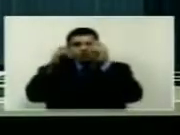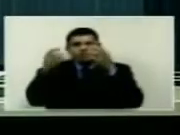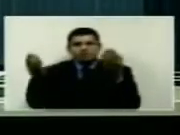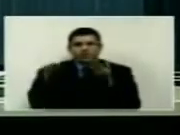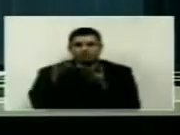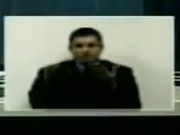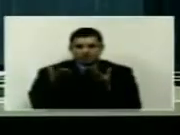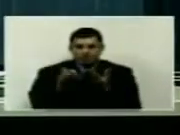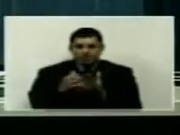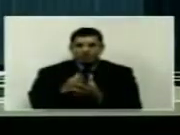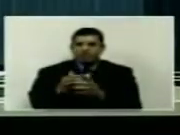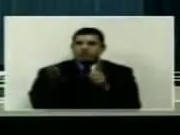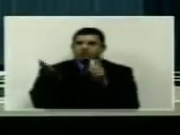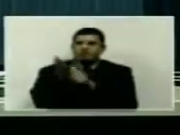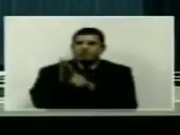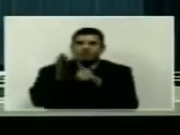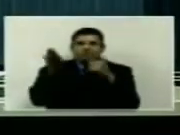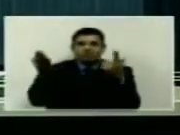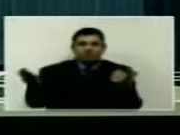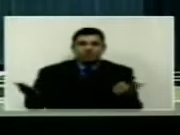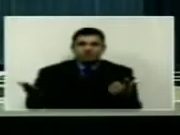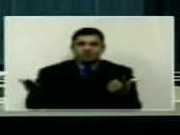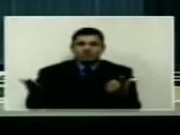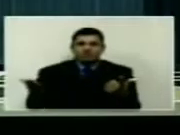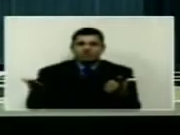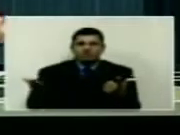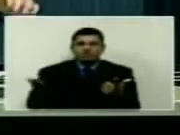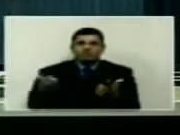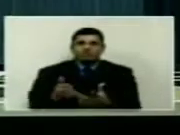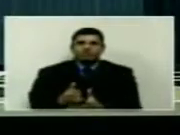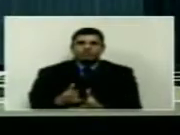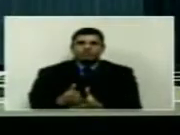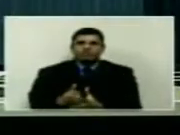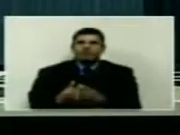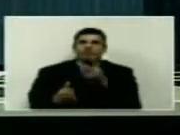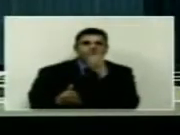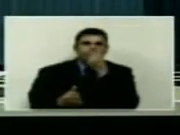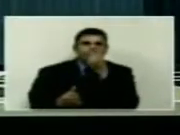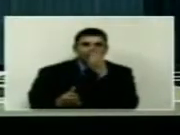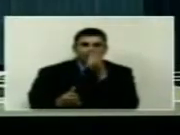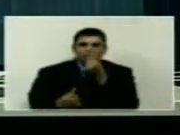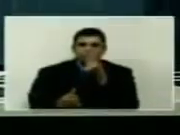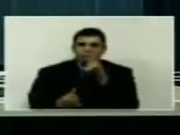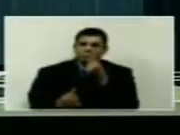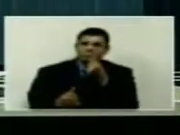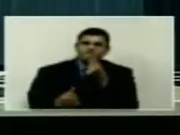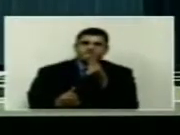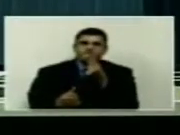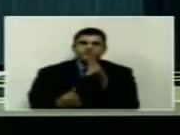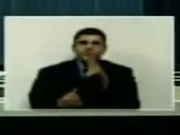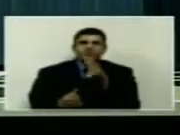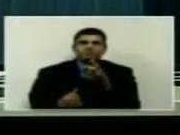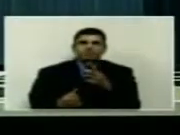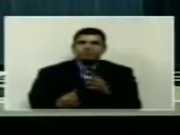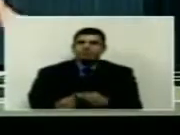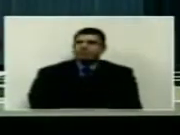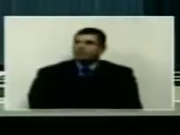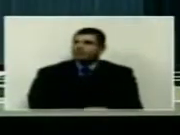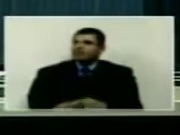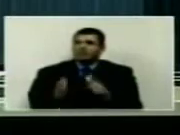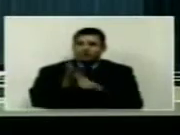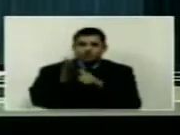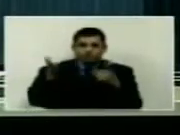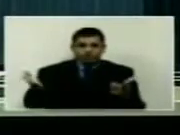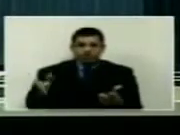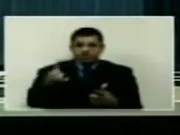é pauta do jornal Diário do Amazonas. E que parece que ninguém tem nada a ver com isso, deputado Davi. Jornal